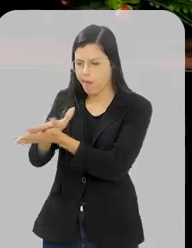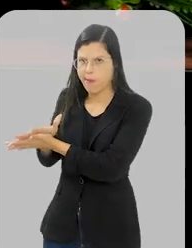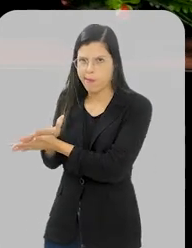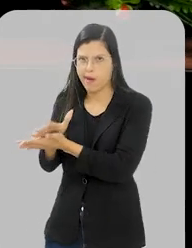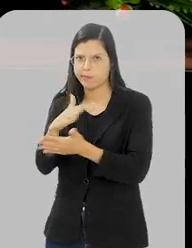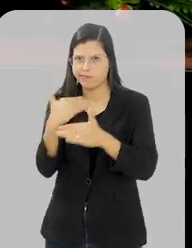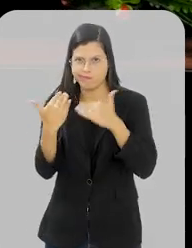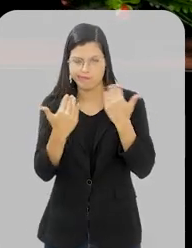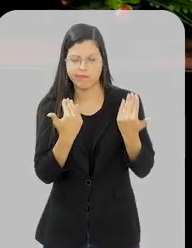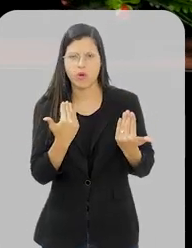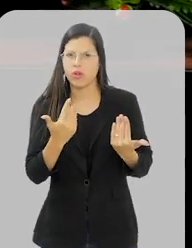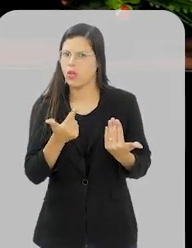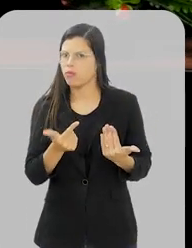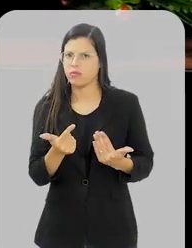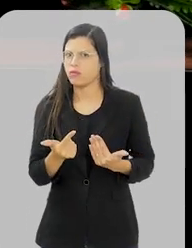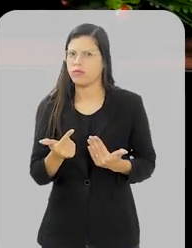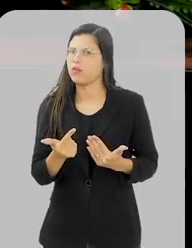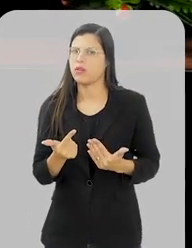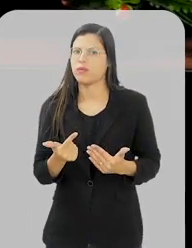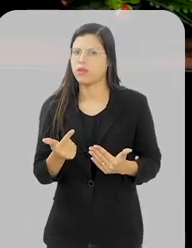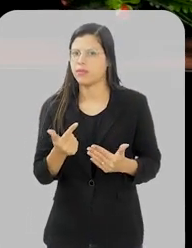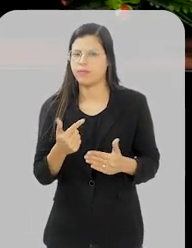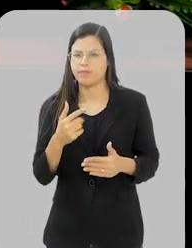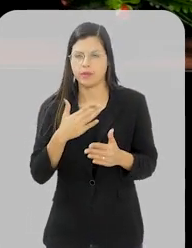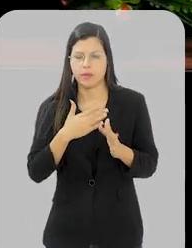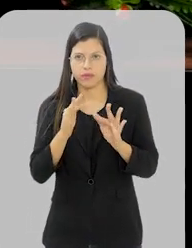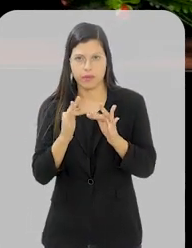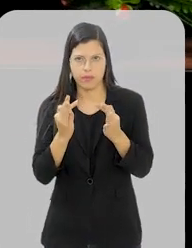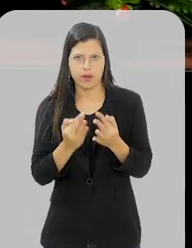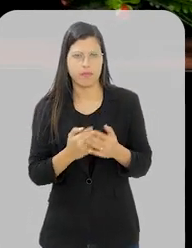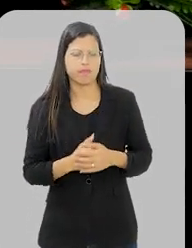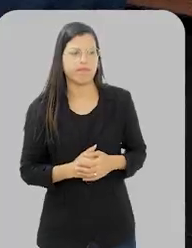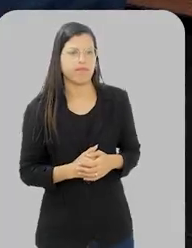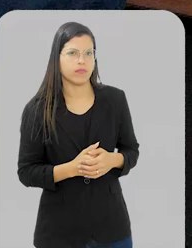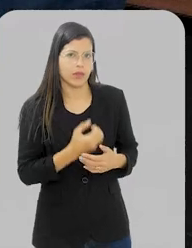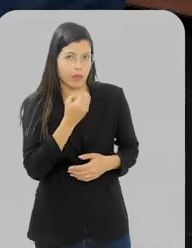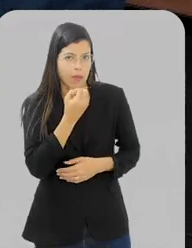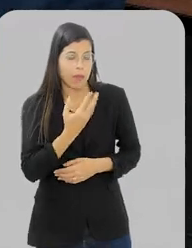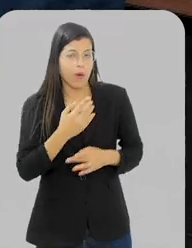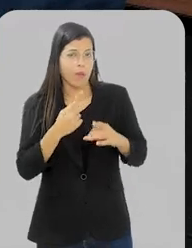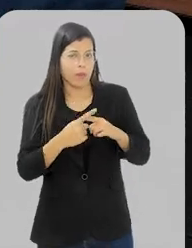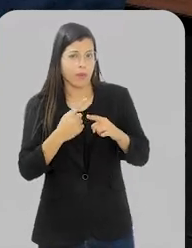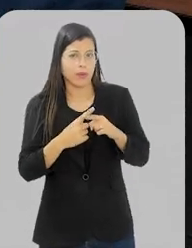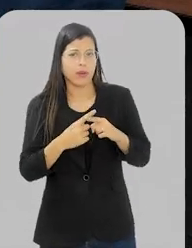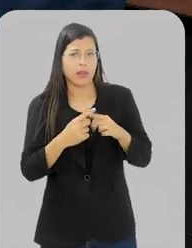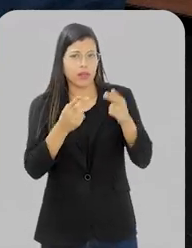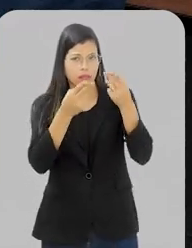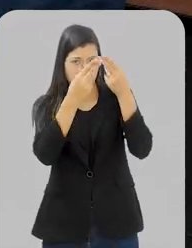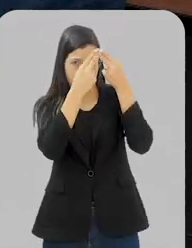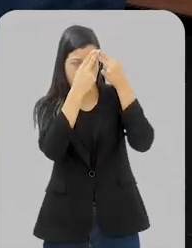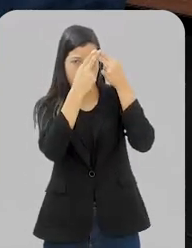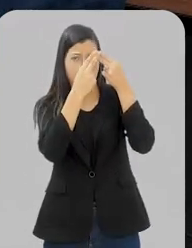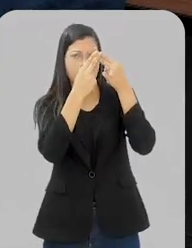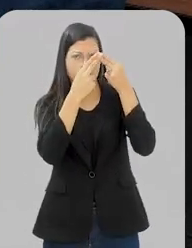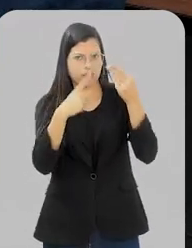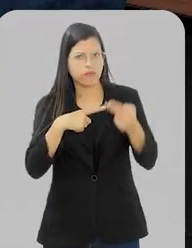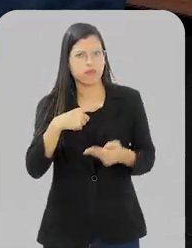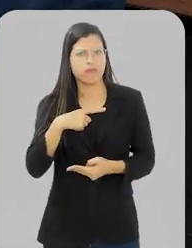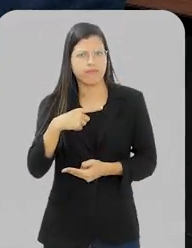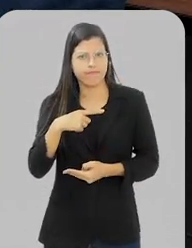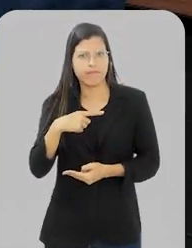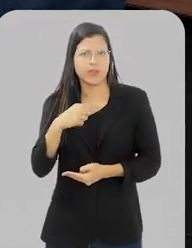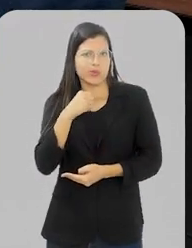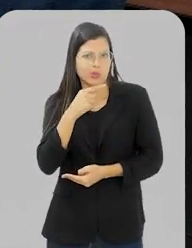extermínio não h não não tenho conhecimento disso absolutamente muito bom porque deve ser algo traumatizante algo que não se